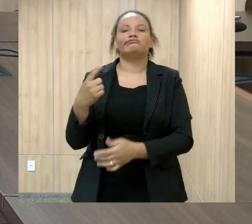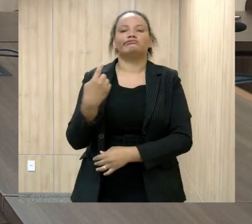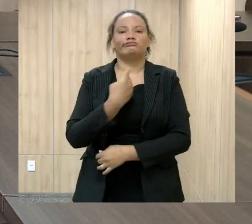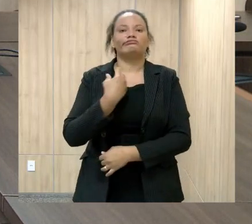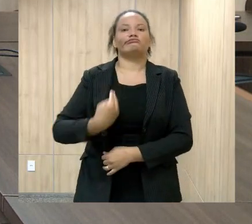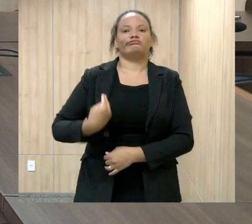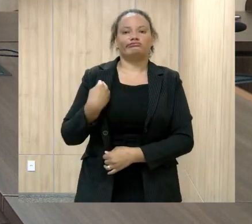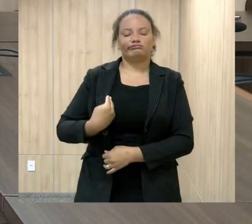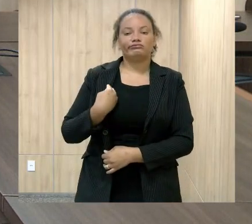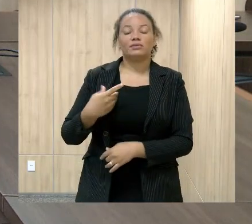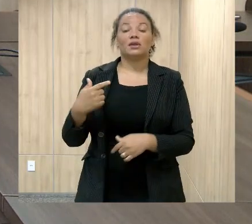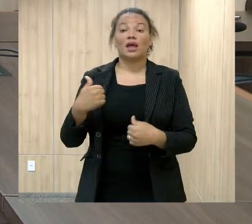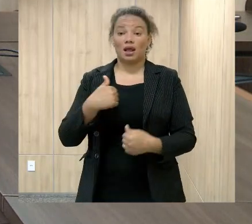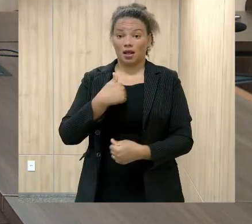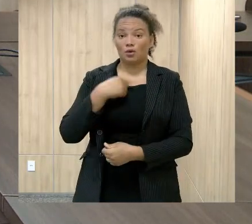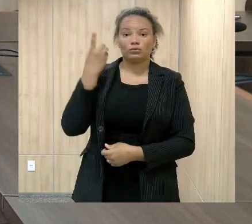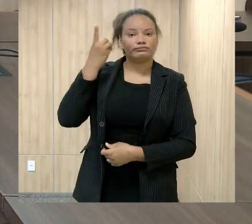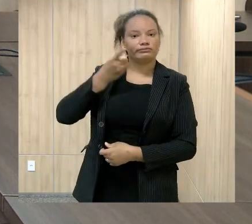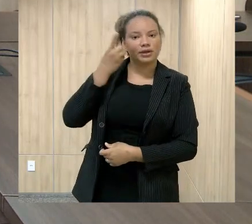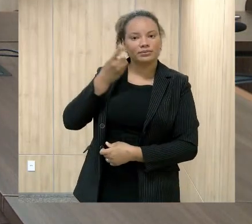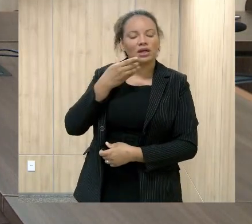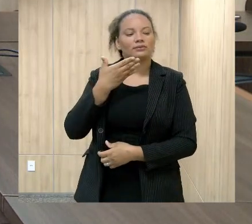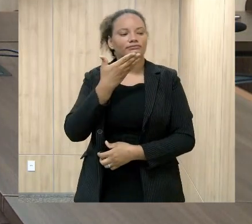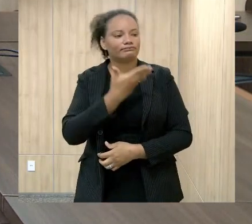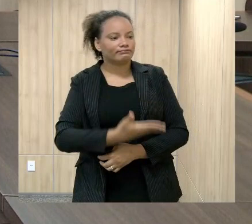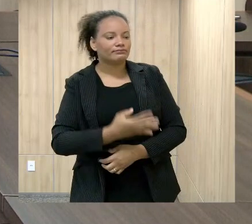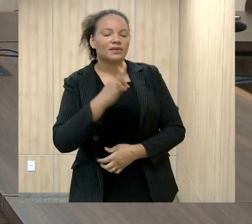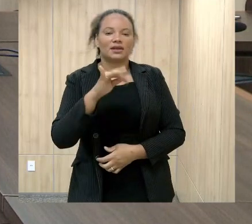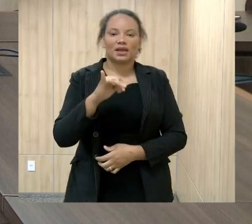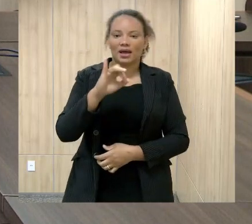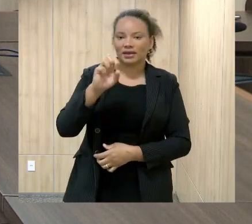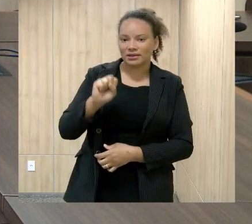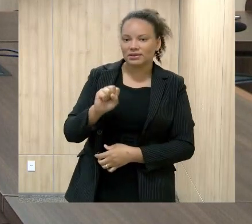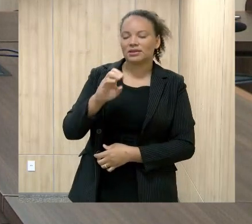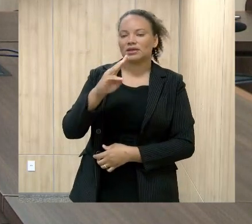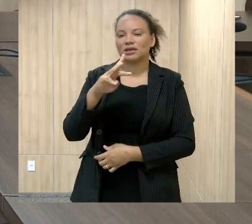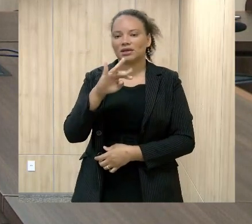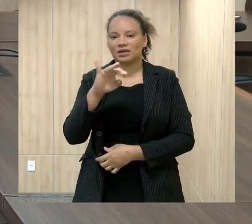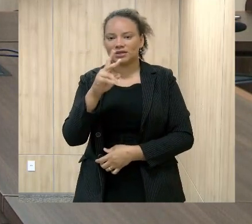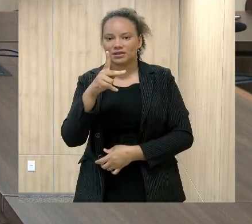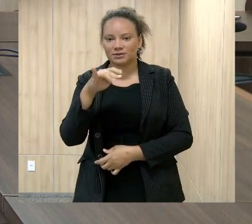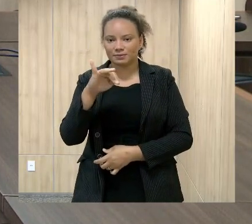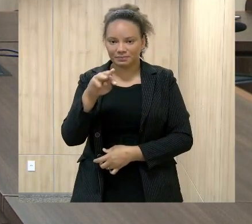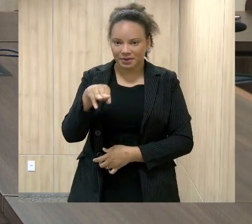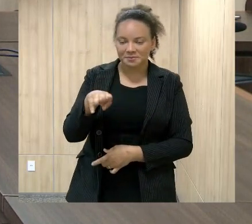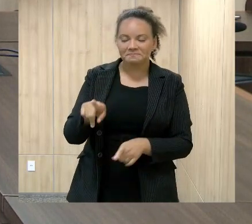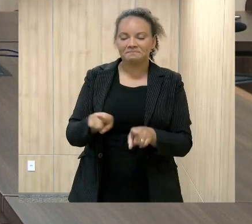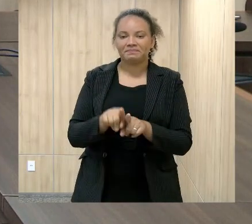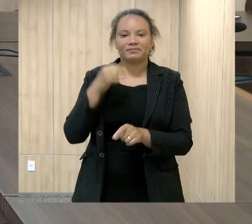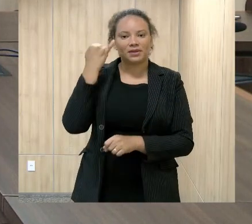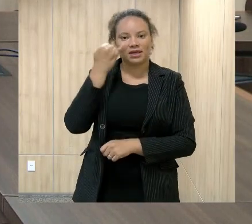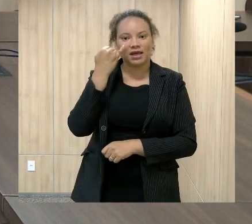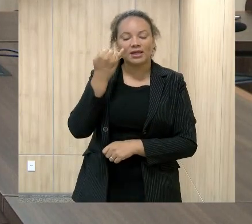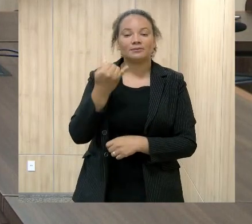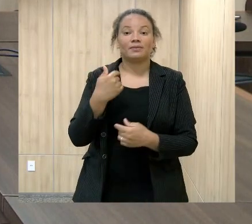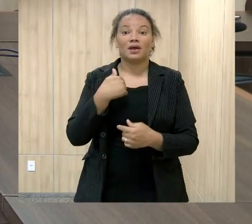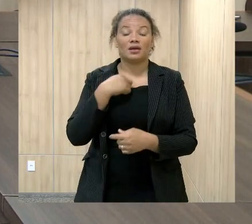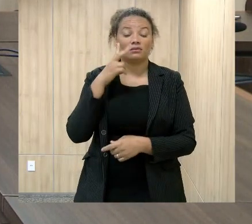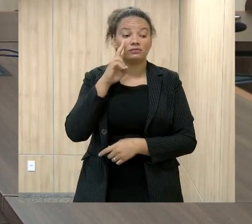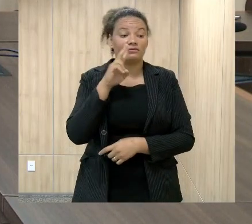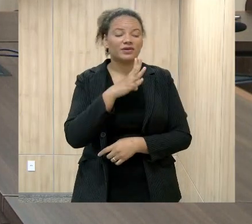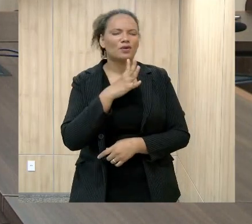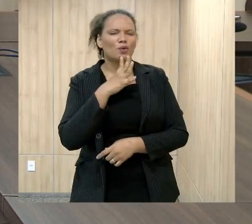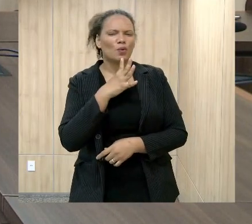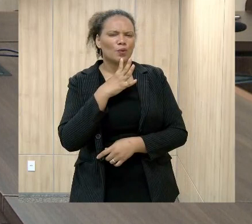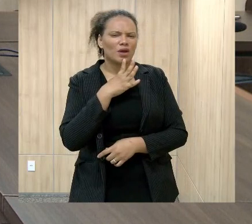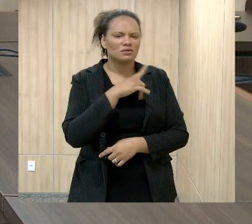públicas na nossas vidas como parlamentar deputada Taíssa Deputado Ieda Deputado Crispin eu sou conhecedor e Participei